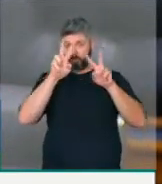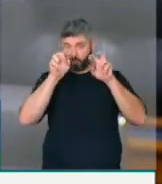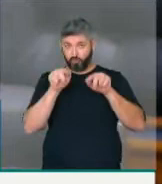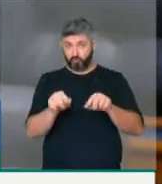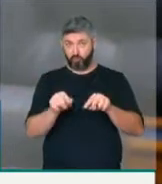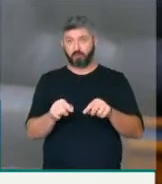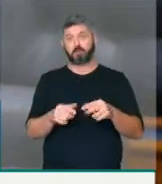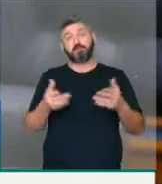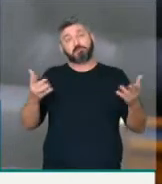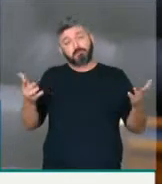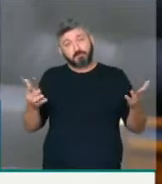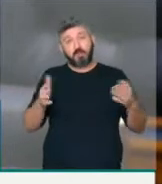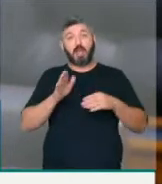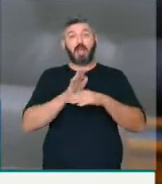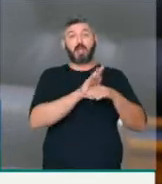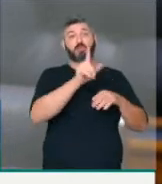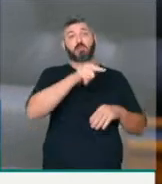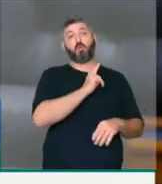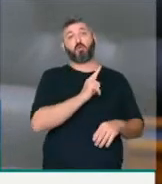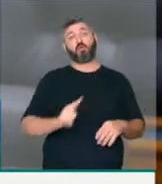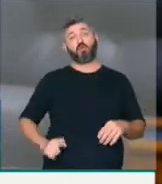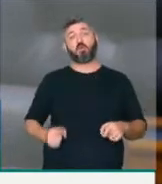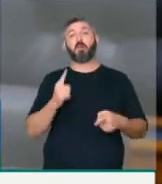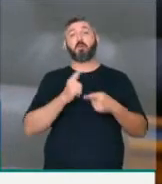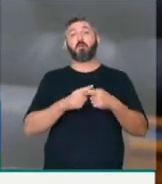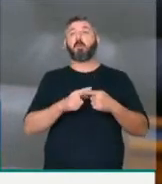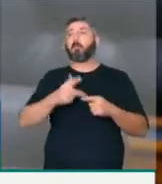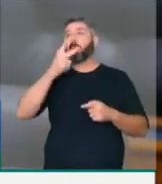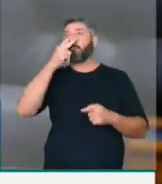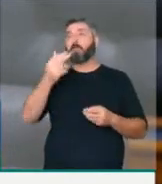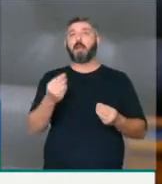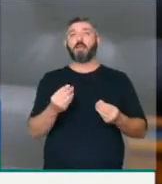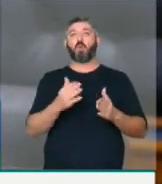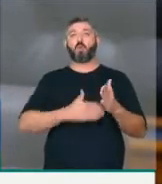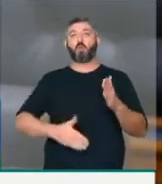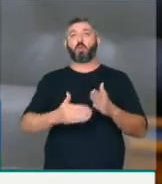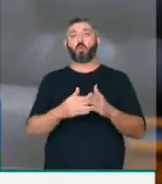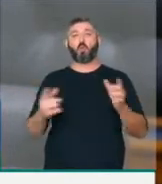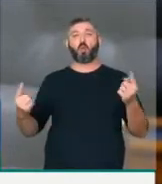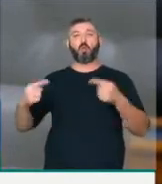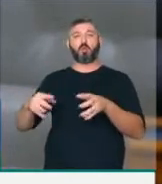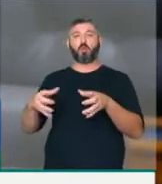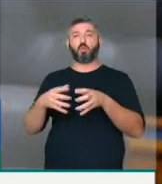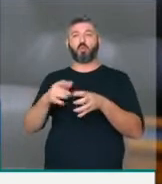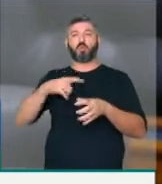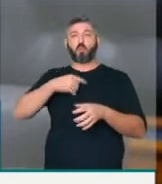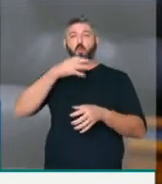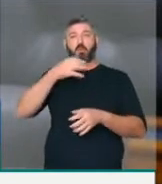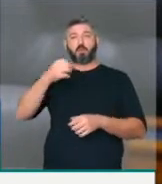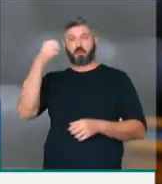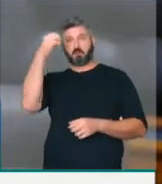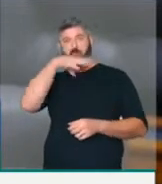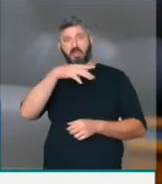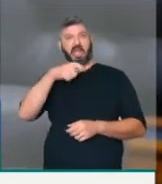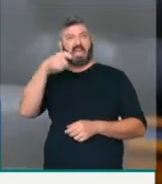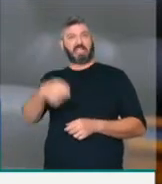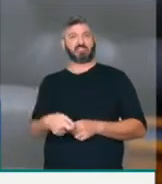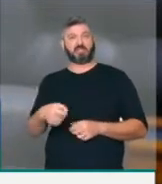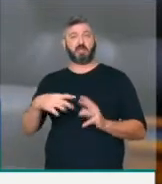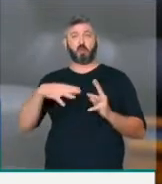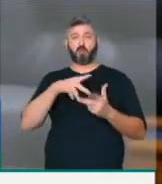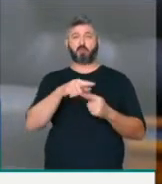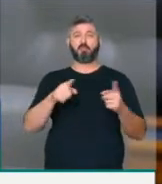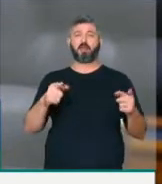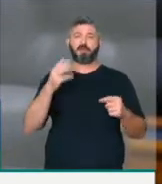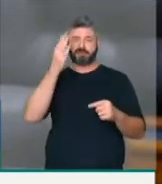assunto, terminam até ajudando o governo, porque dá a impressão de que toda a oposição tem uma visão radical de mundo, quando na verdade